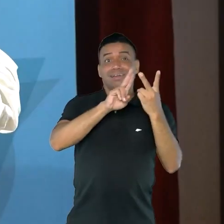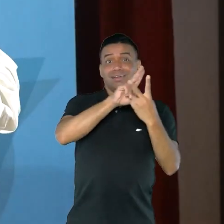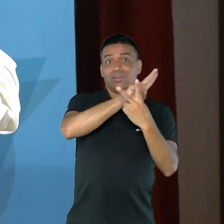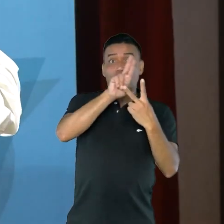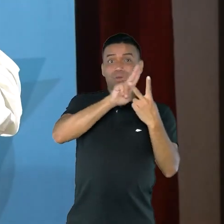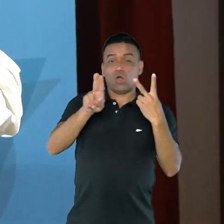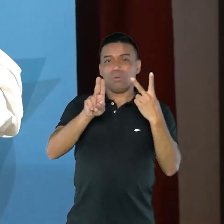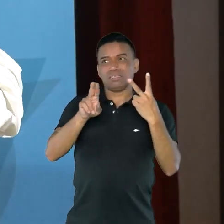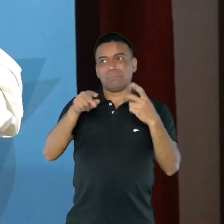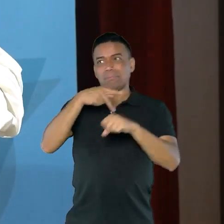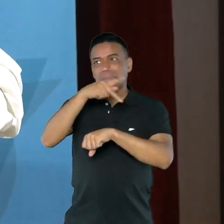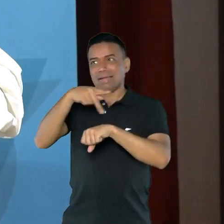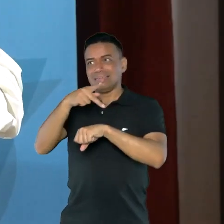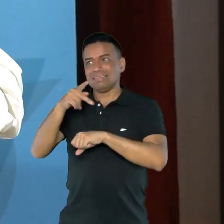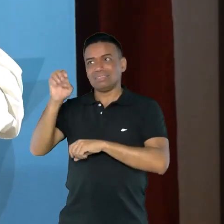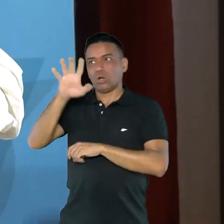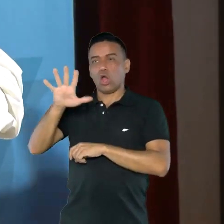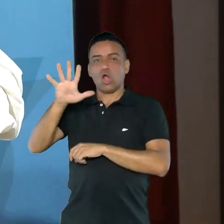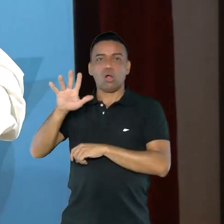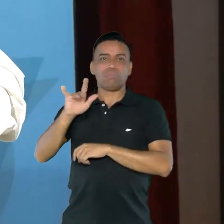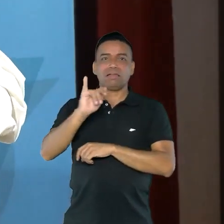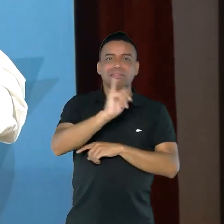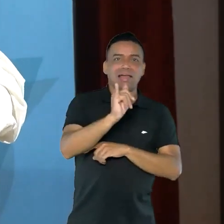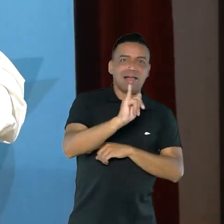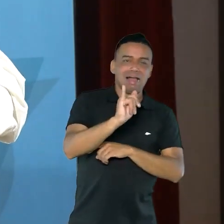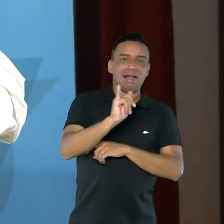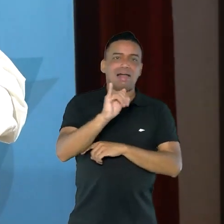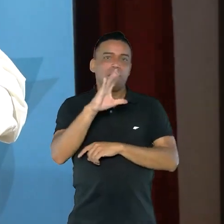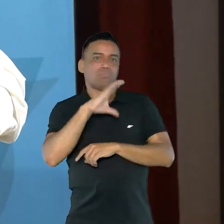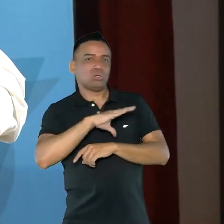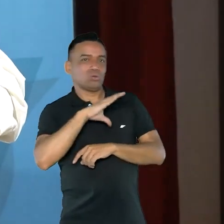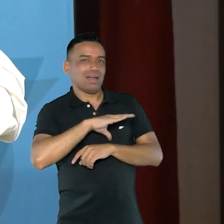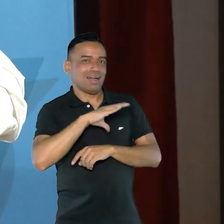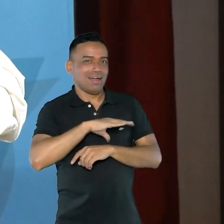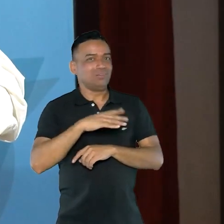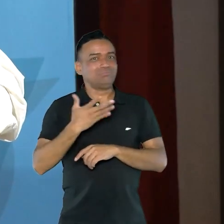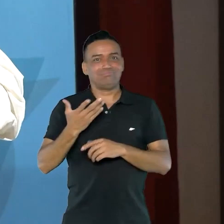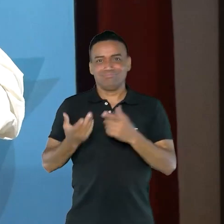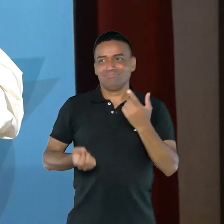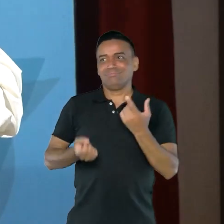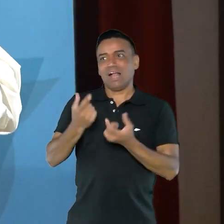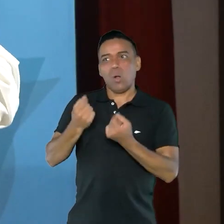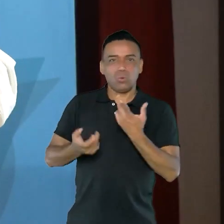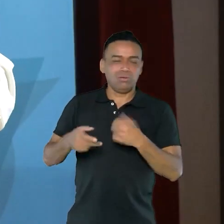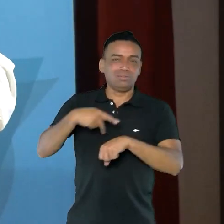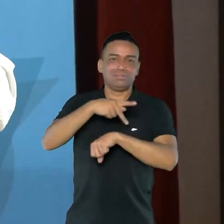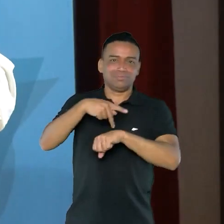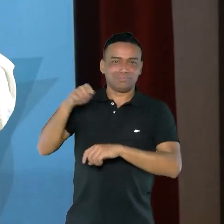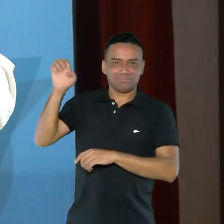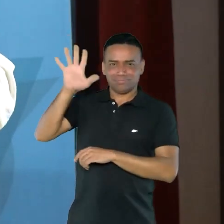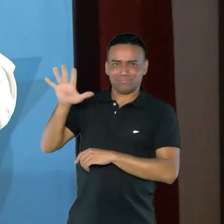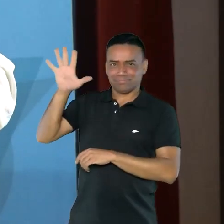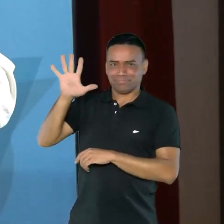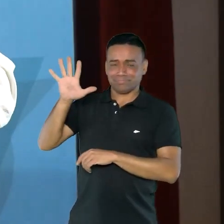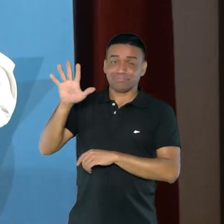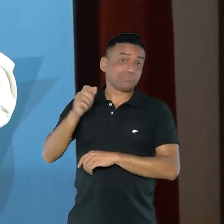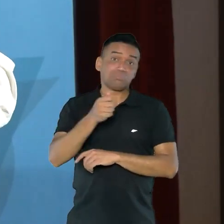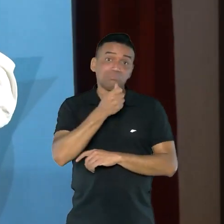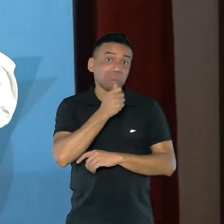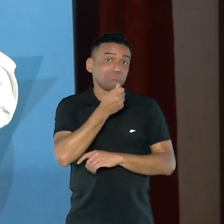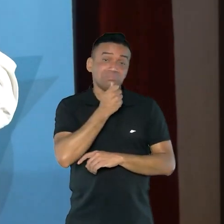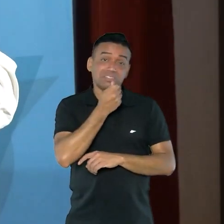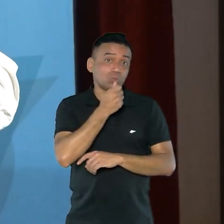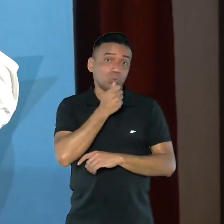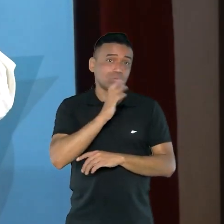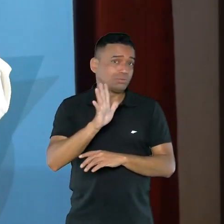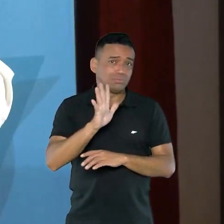algum país europeu. E isso não é à toa, né? É parte desse projeto que literalmente nos impedia de ter o direito ao próprio